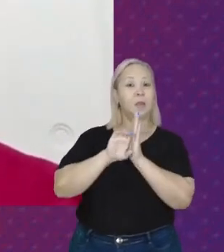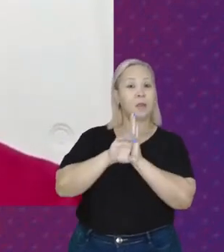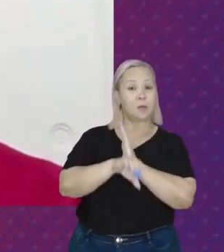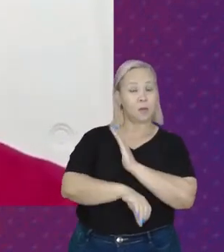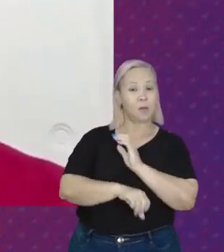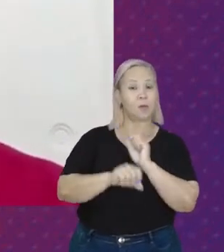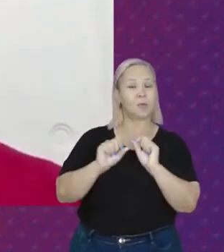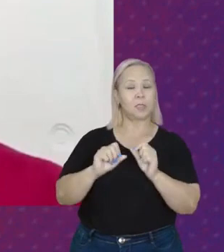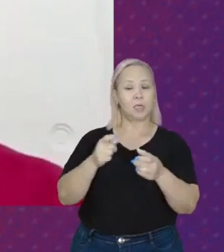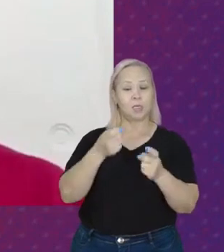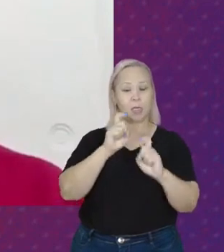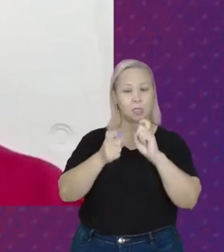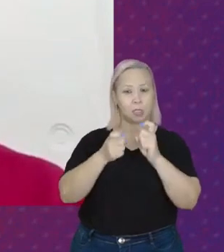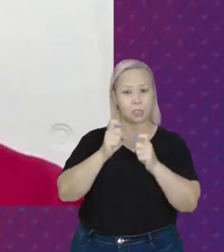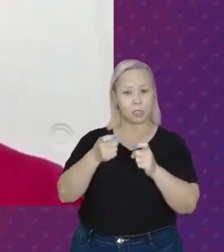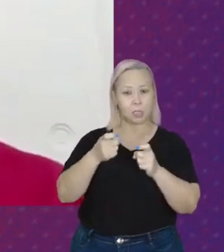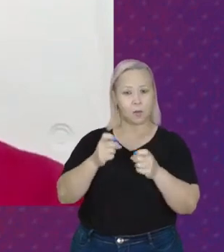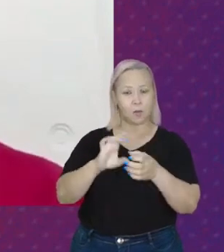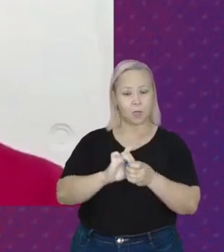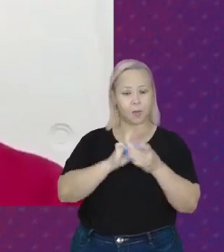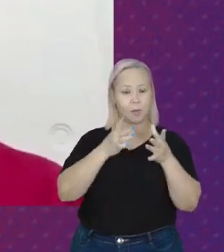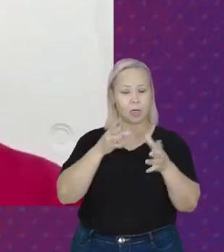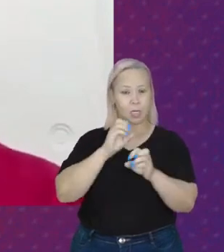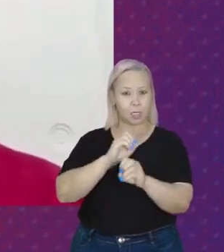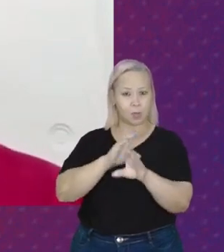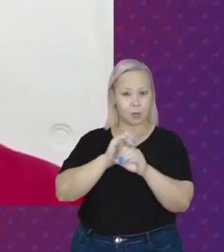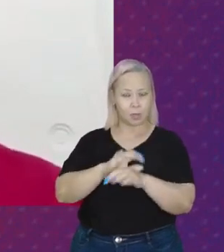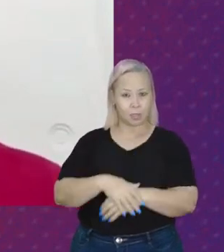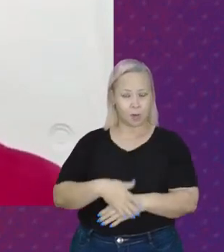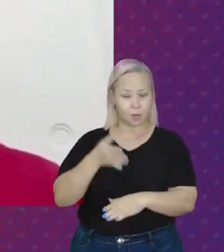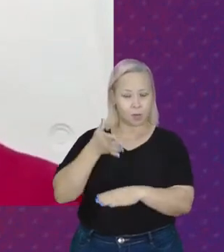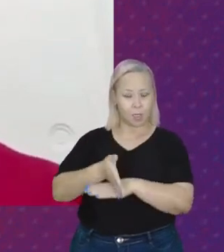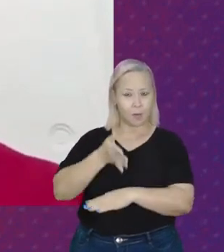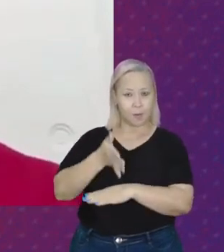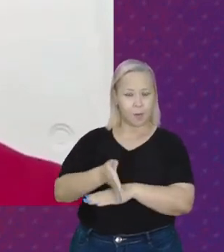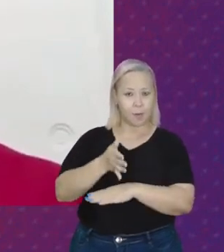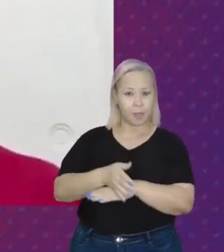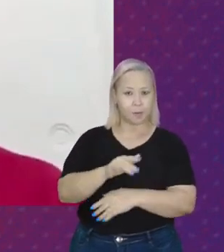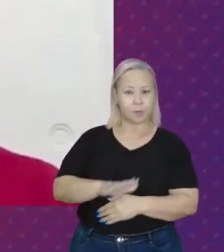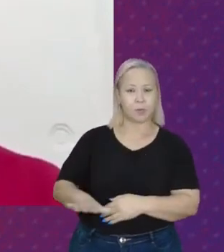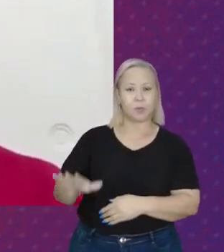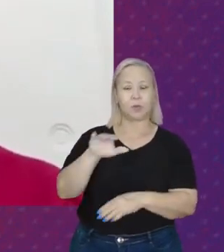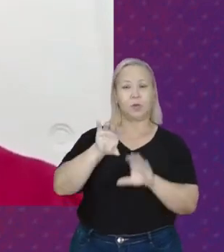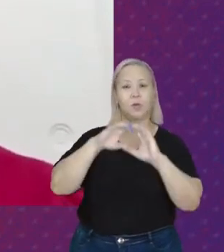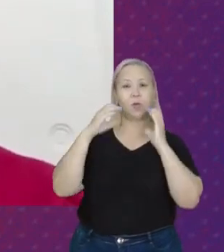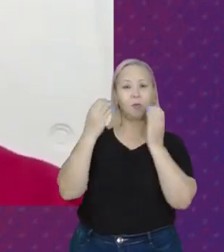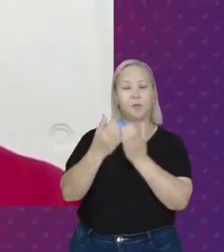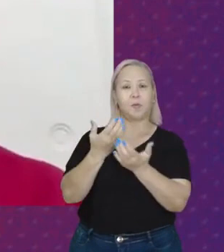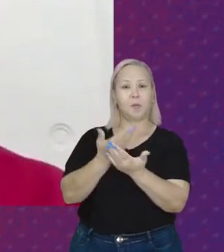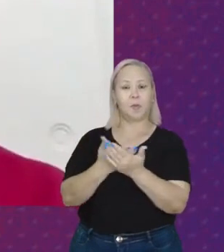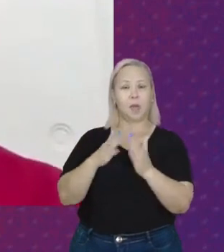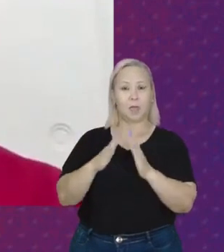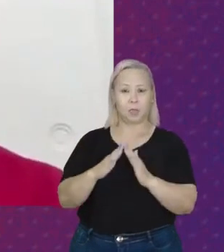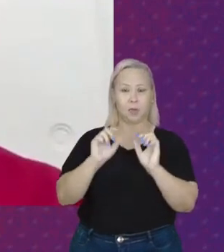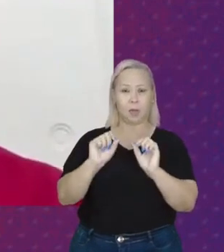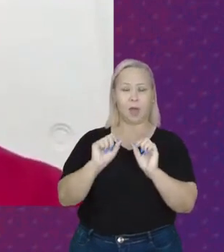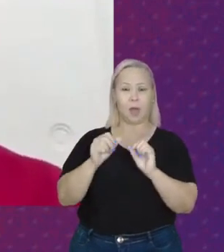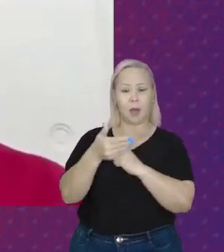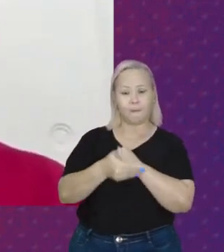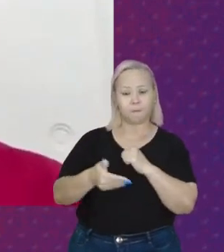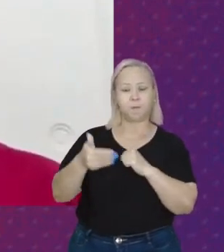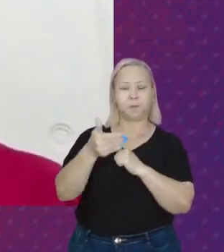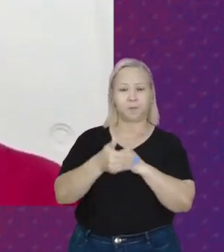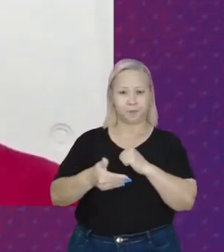gestão democrática da educação, onde a participação de toda a comunidade escolar é